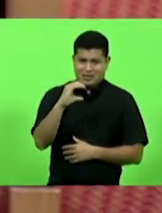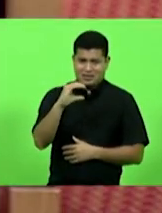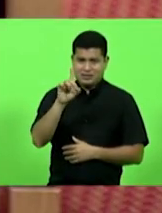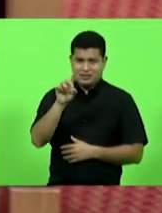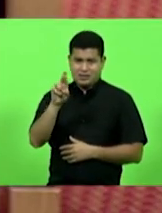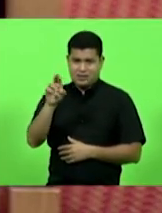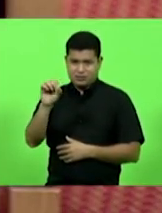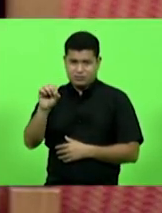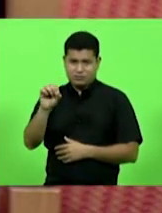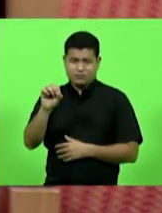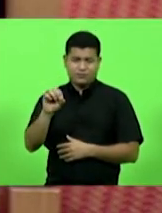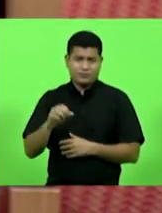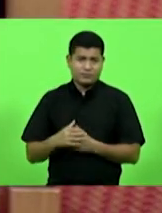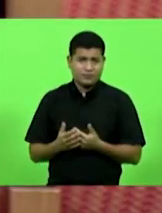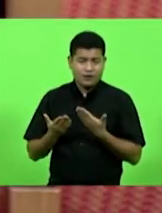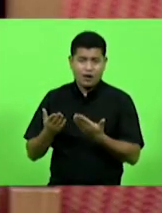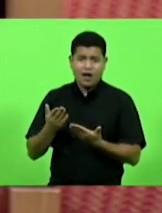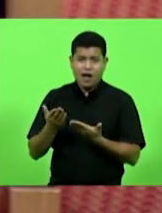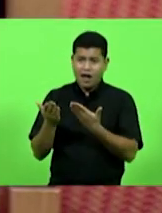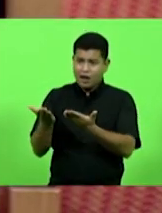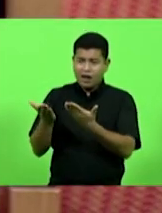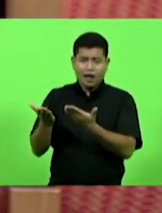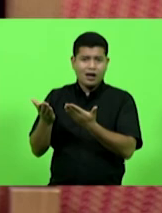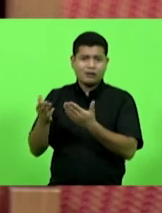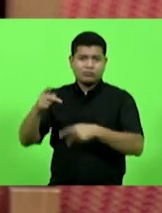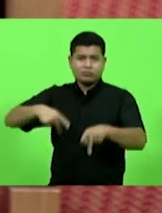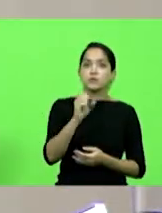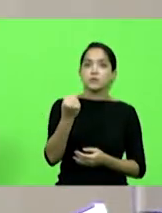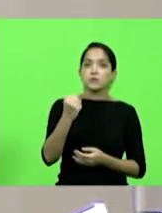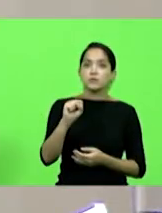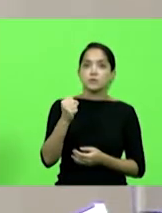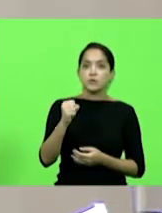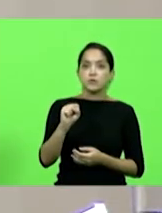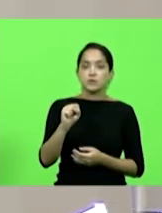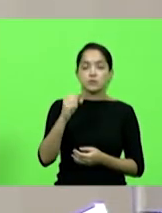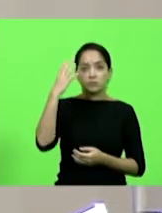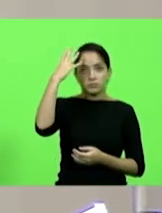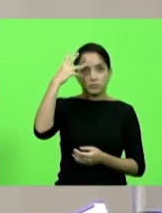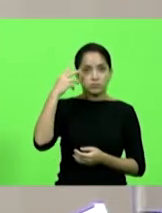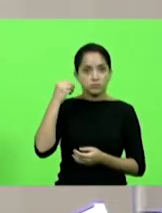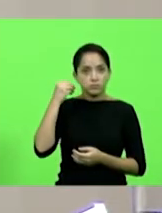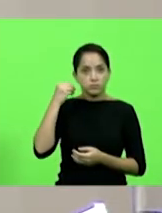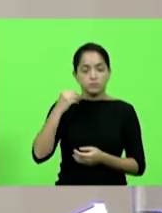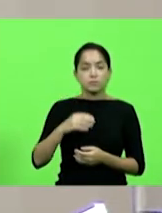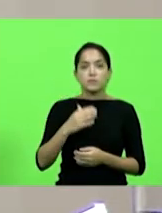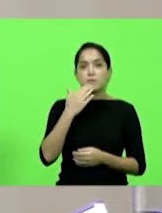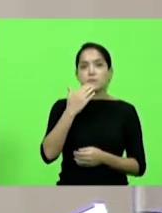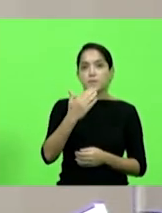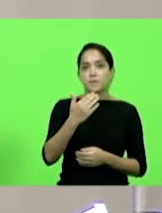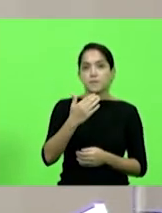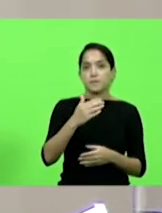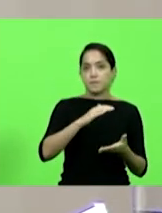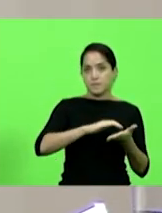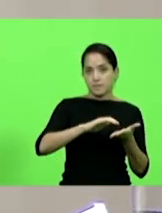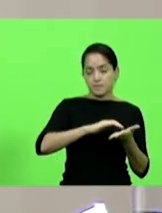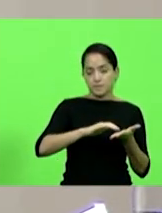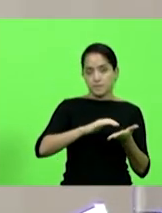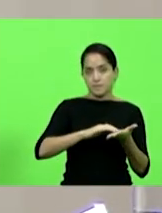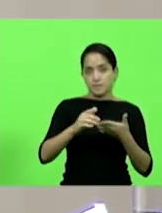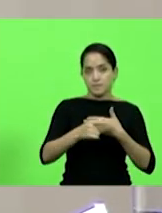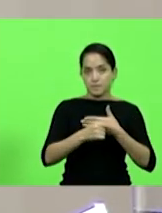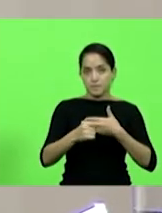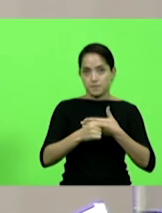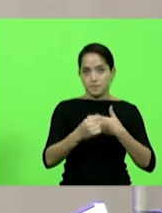cada comissão se não indicarem dentro deste período o presidente pode definir os nomes por sorteio